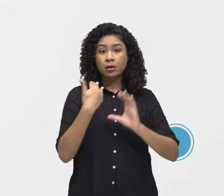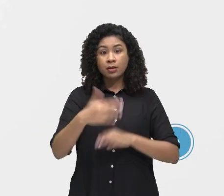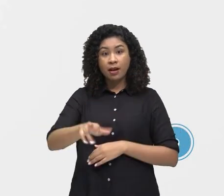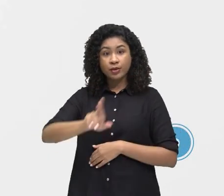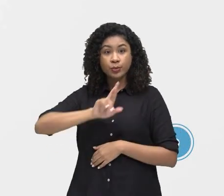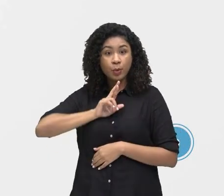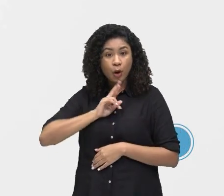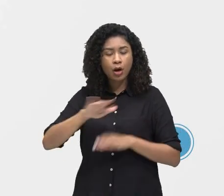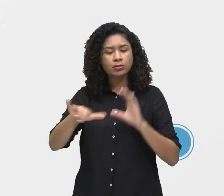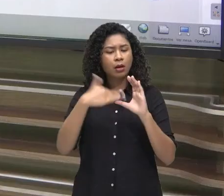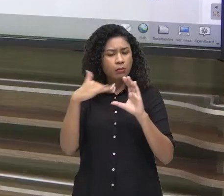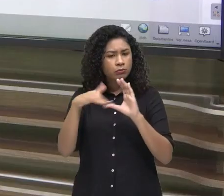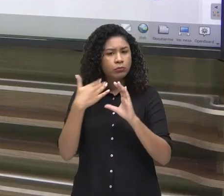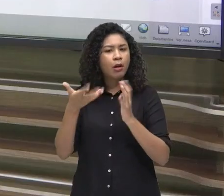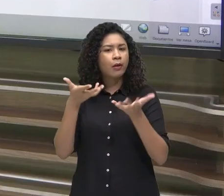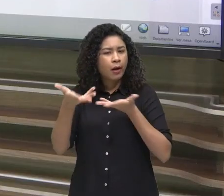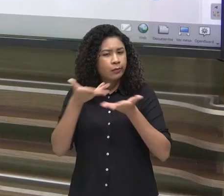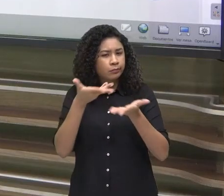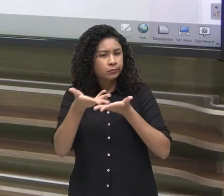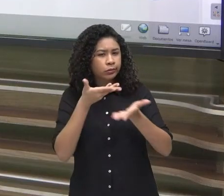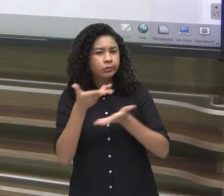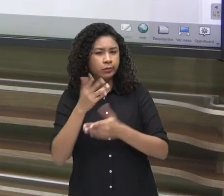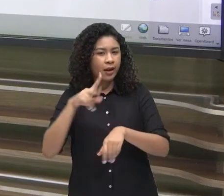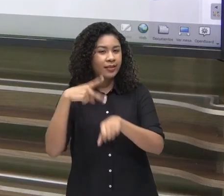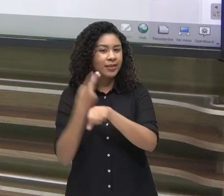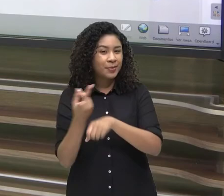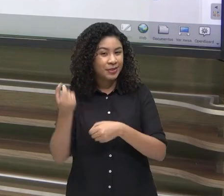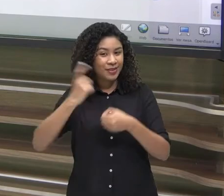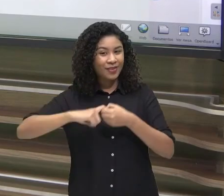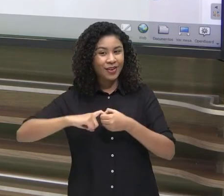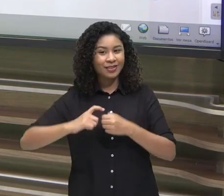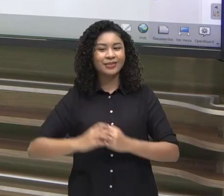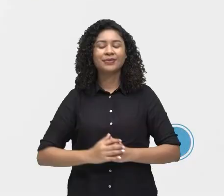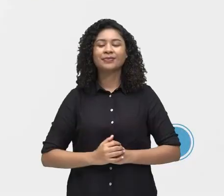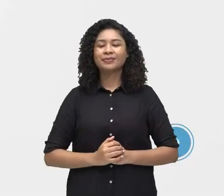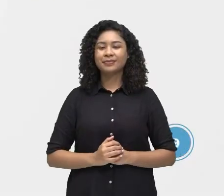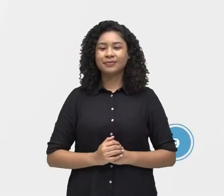no chat para a gente interagir daqui a pouquinho e a gente já retorna.